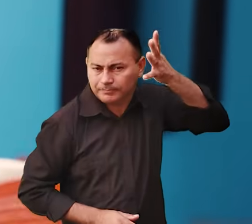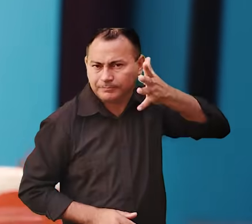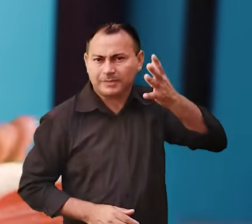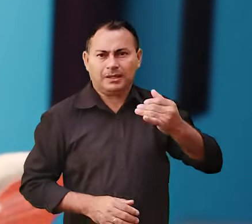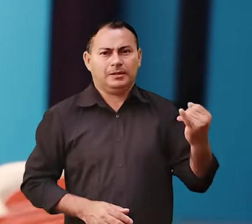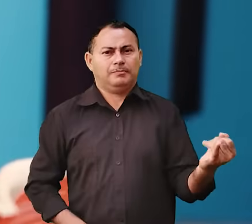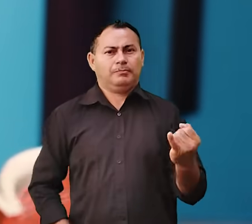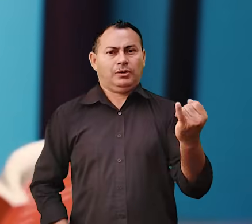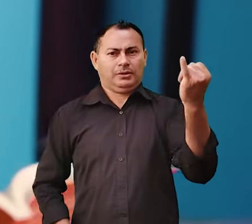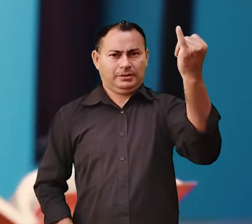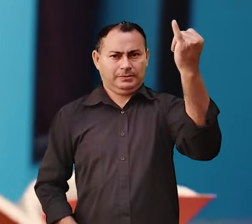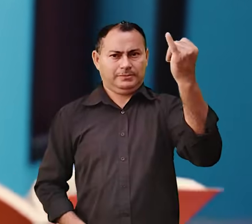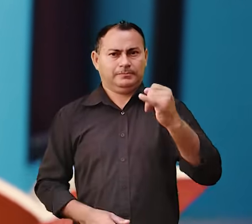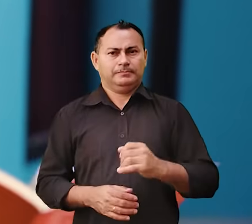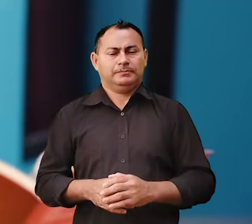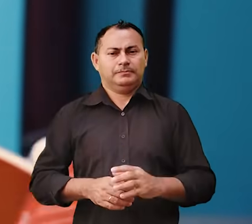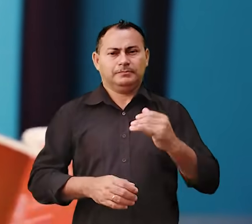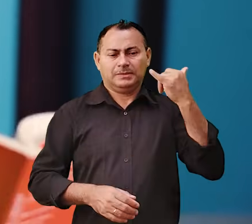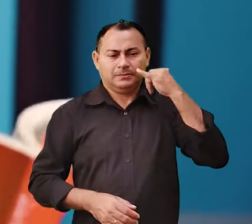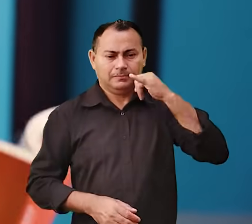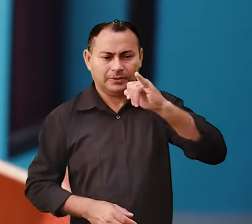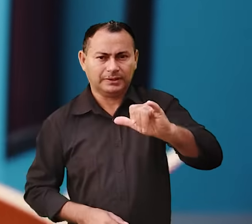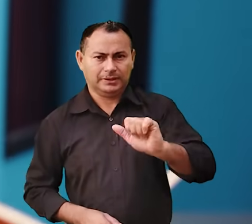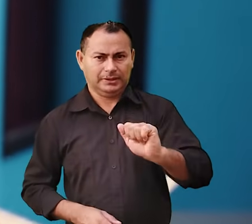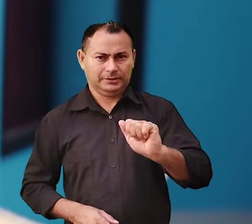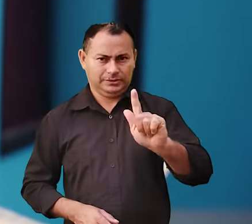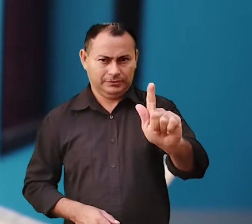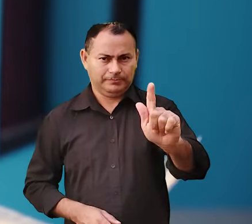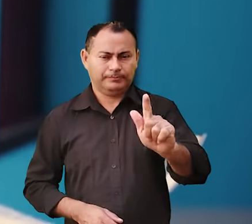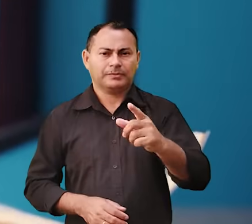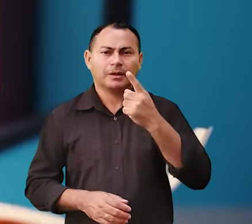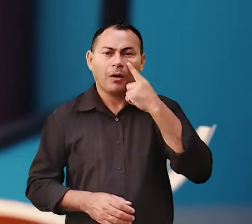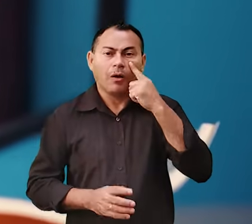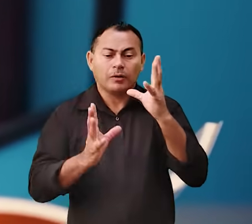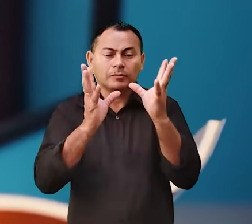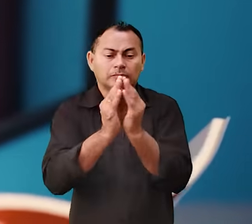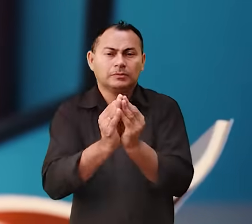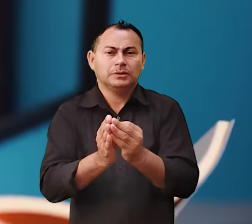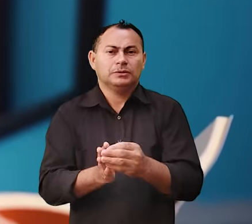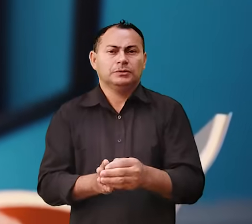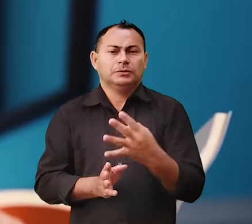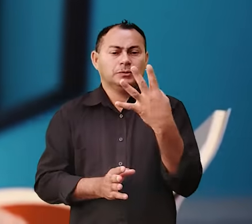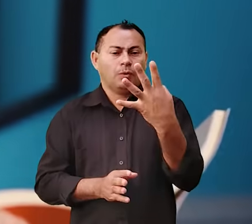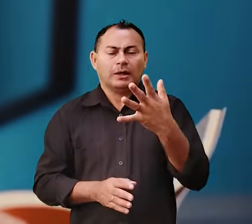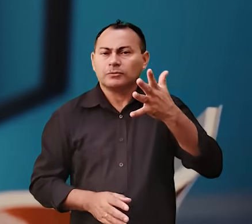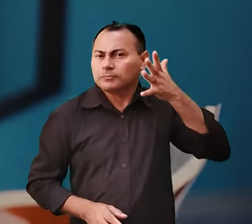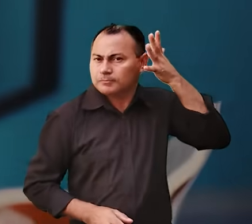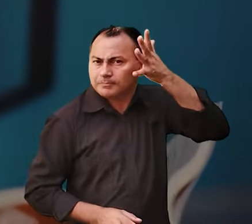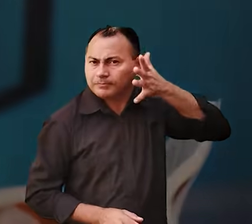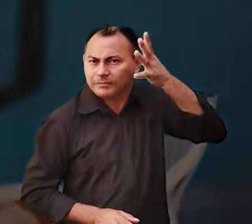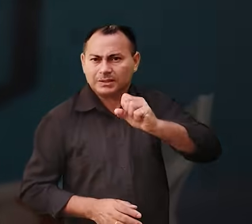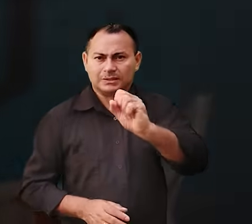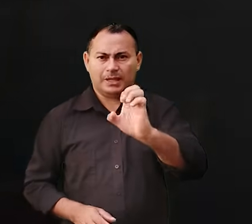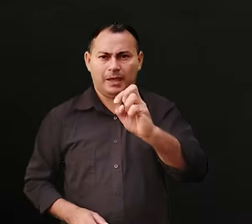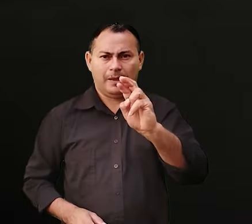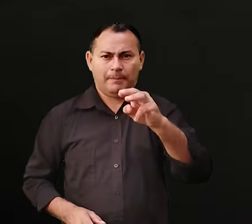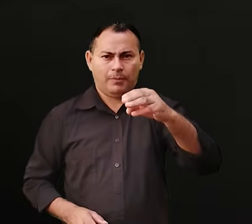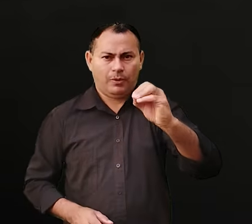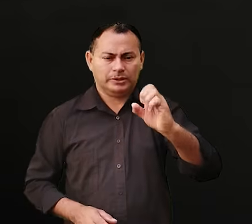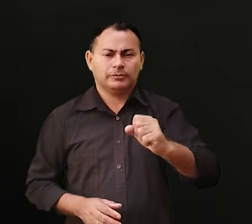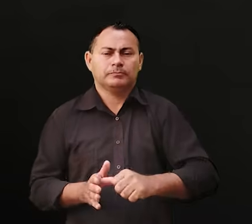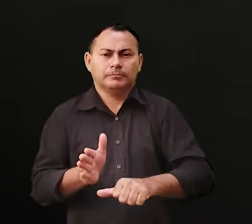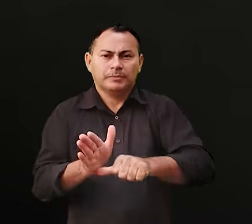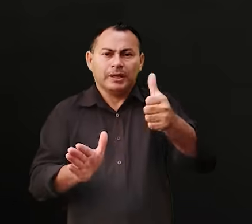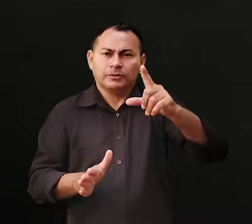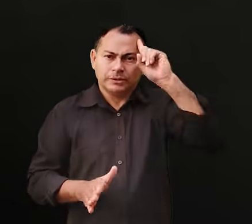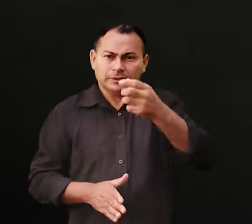sermões muito importantes desse profeta. Ouça esse resumo de seus 4 sermões. No